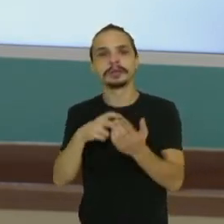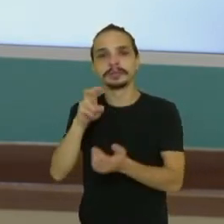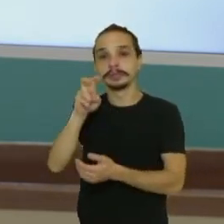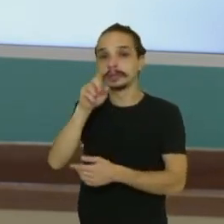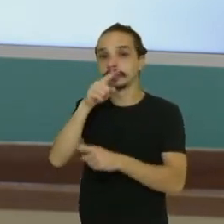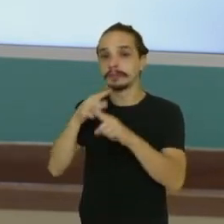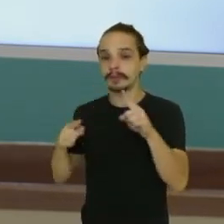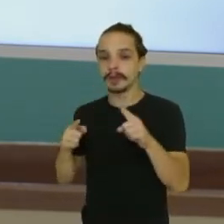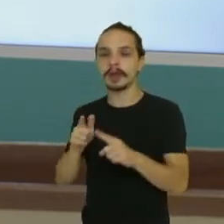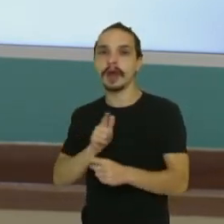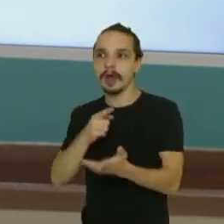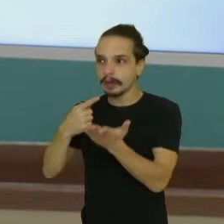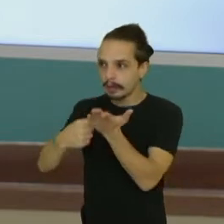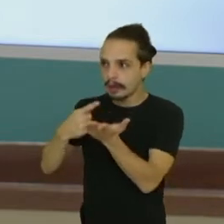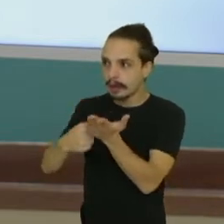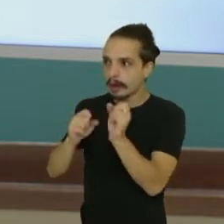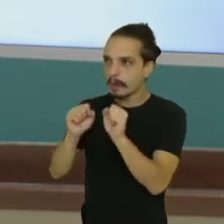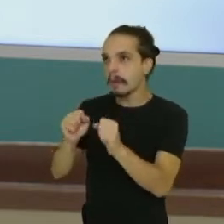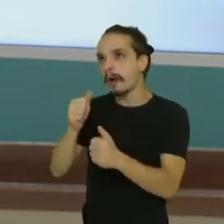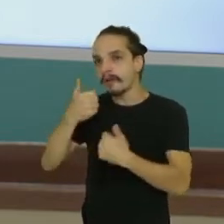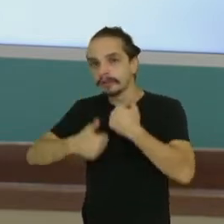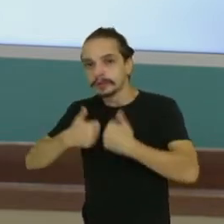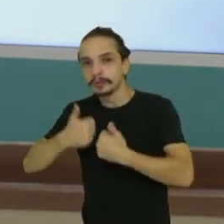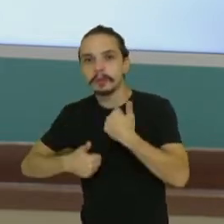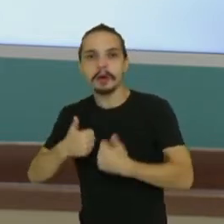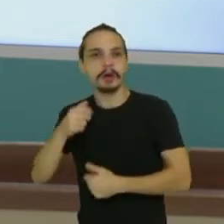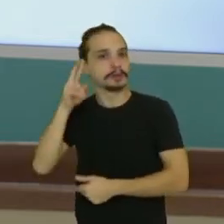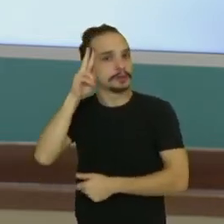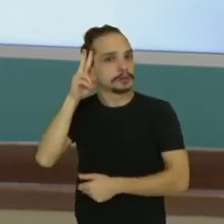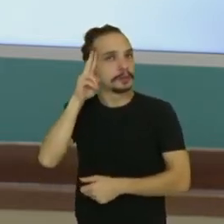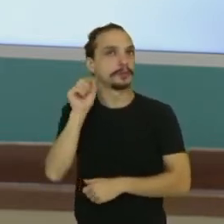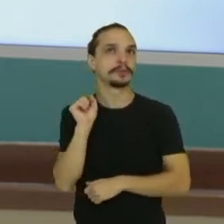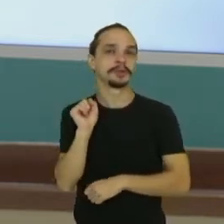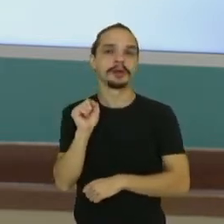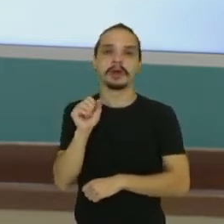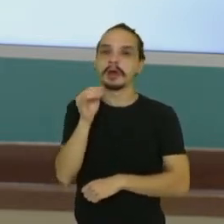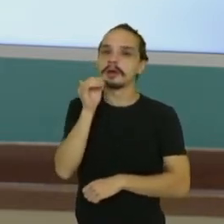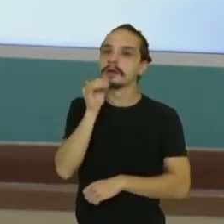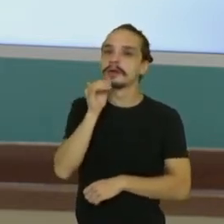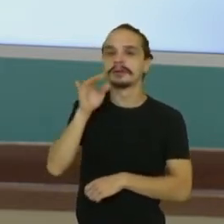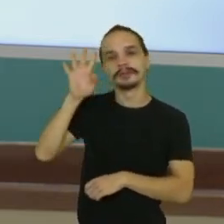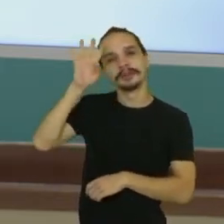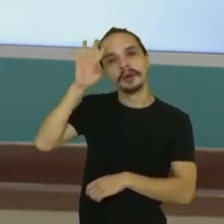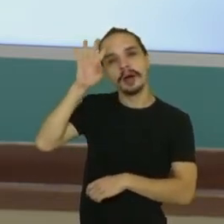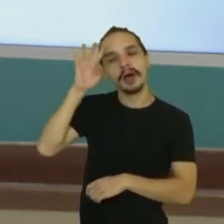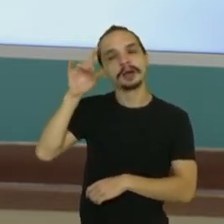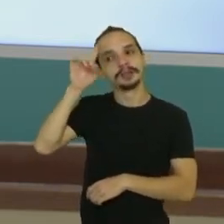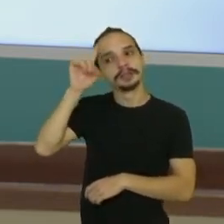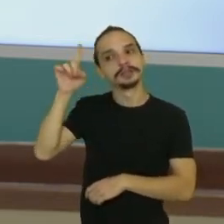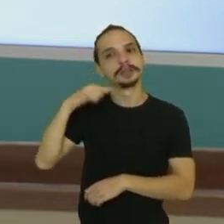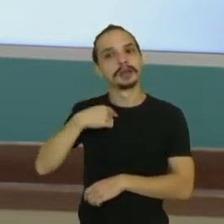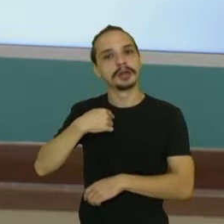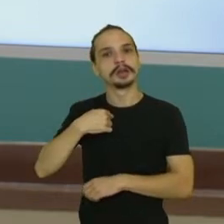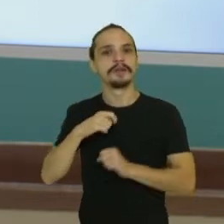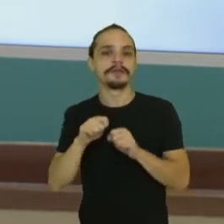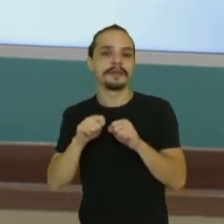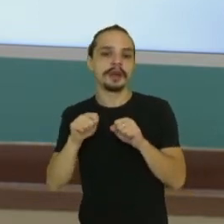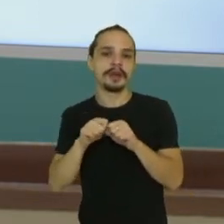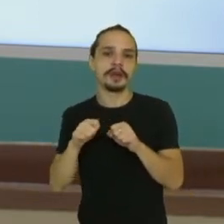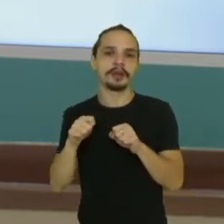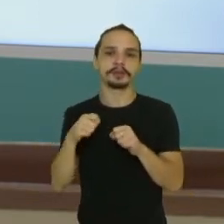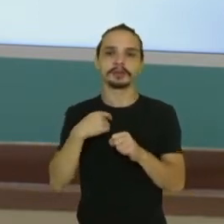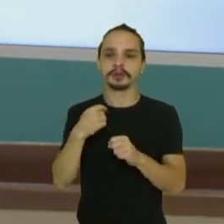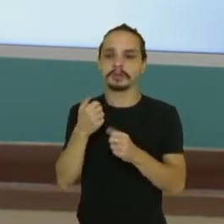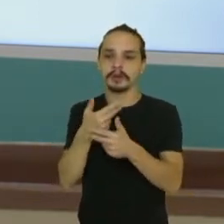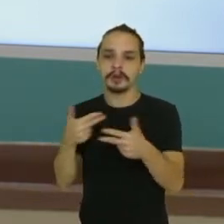A então eu tenho um compromisso e o Marco de jogar futebol às segundas-feiras às quartas-feiras é o dia que eu G é uma atividade